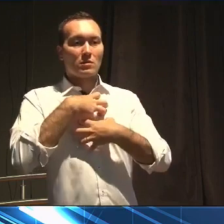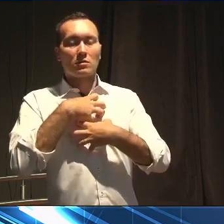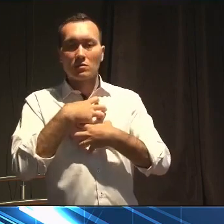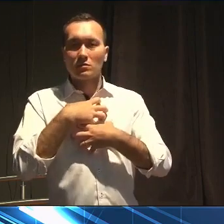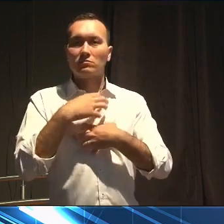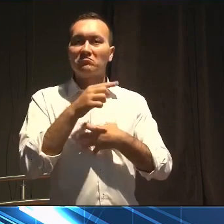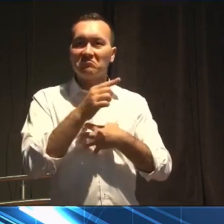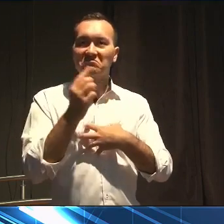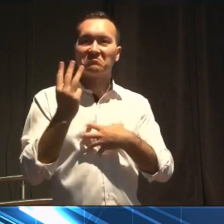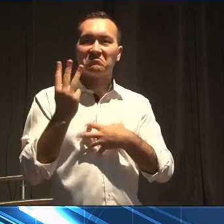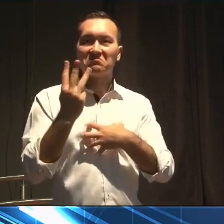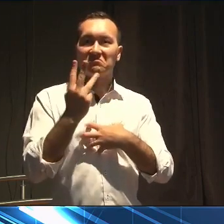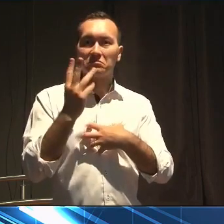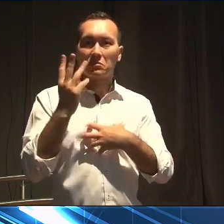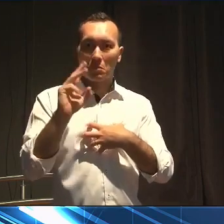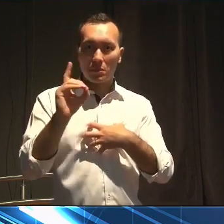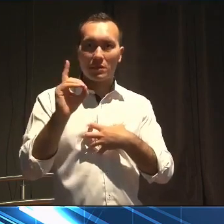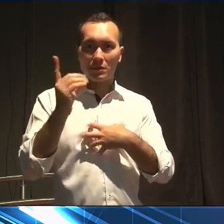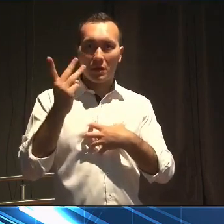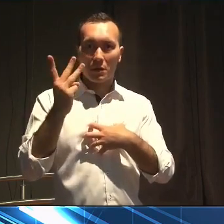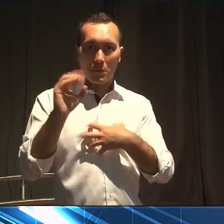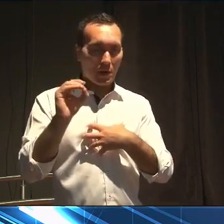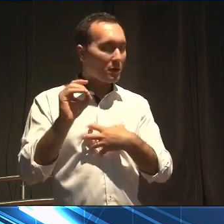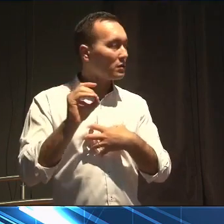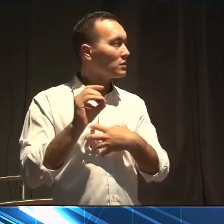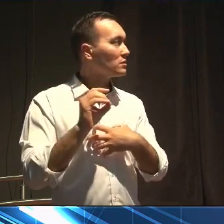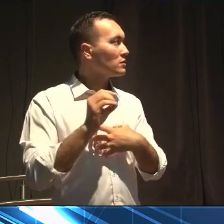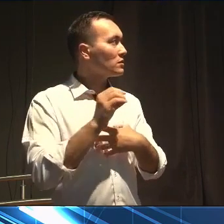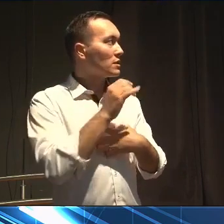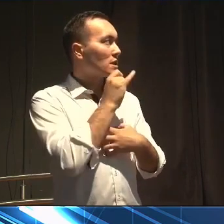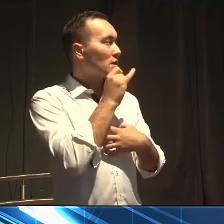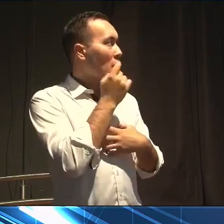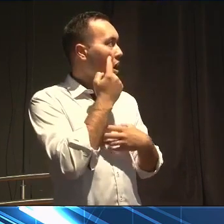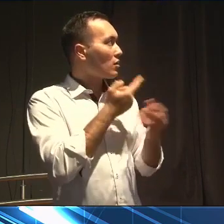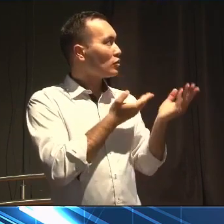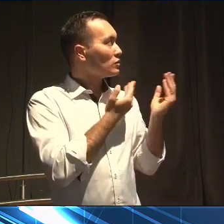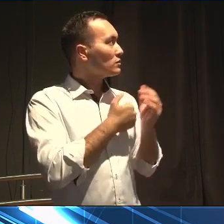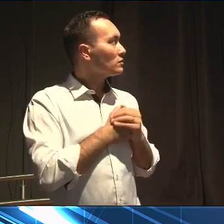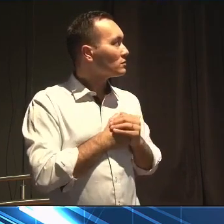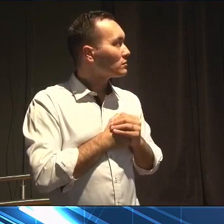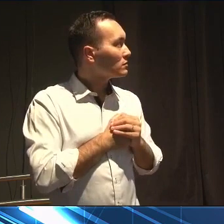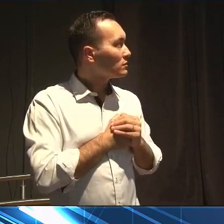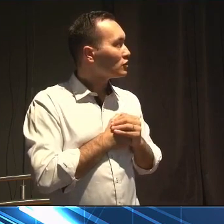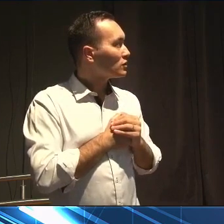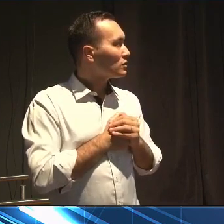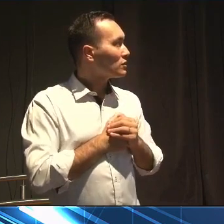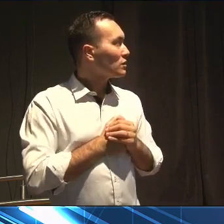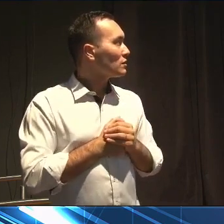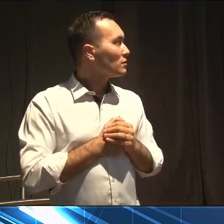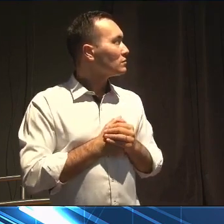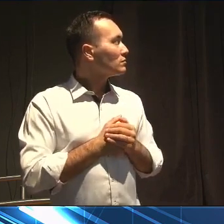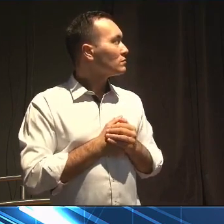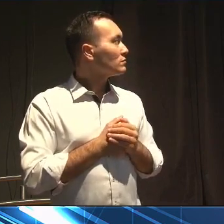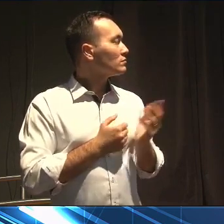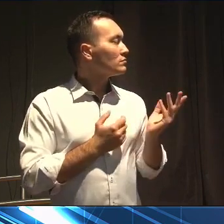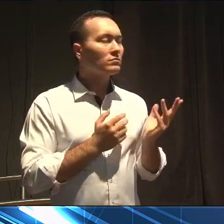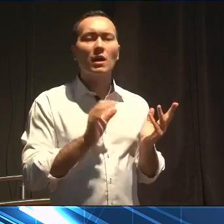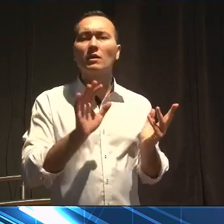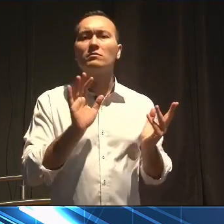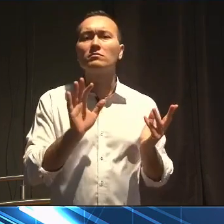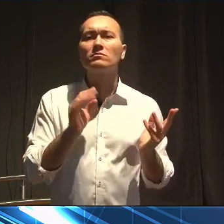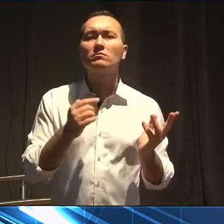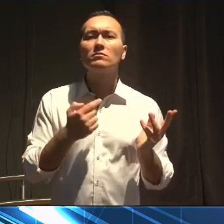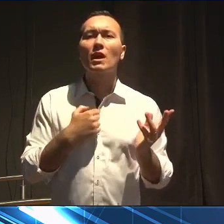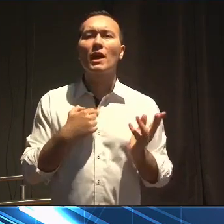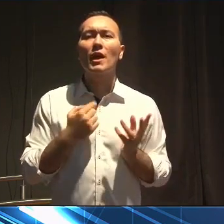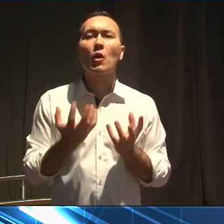diversas engines de games, para citar uma aqui que a integração é muito boa, é o Unreal. O que que eu vou ter na saída do Omniverse? Depende do que eu quero desenvolver.